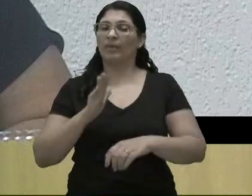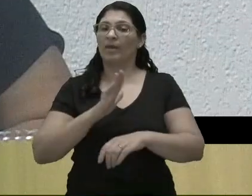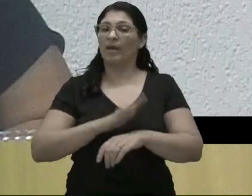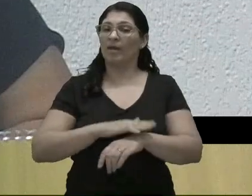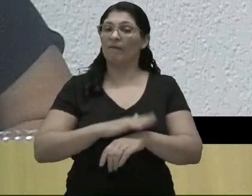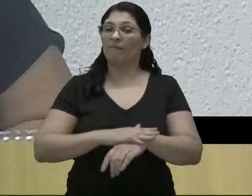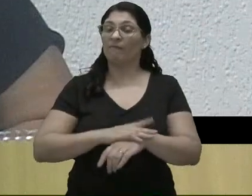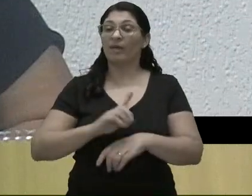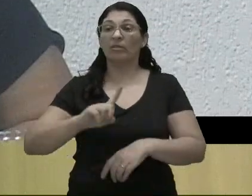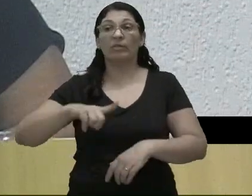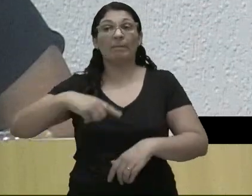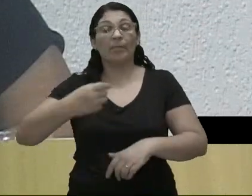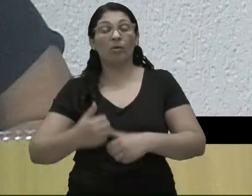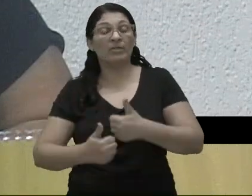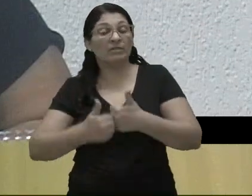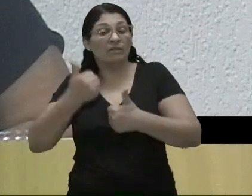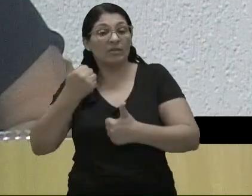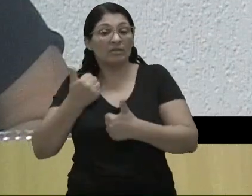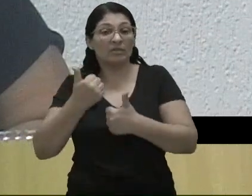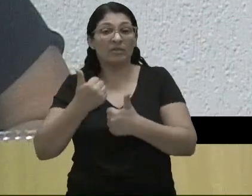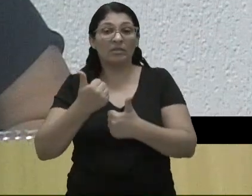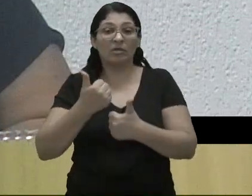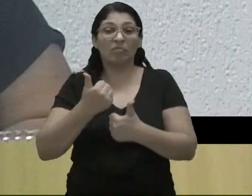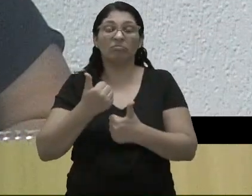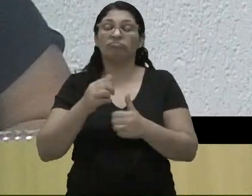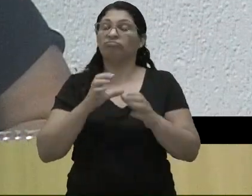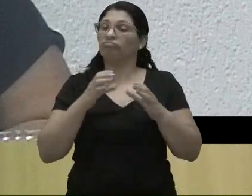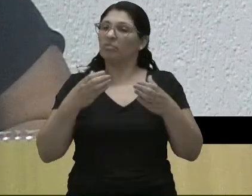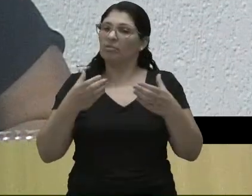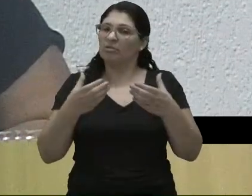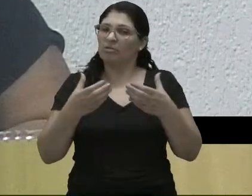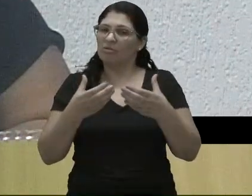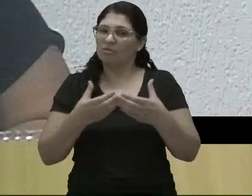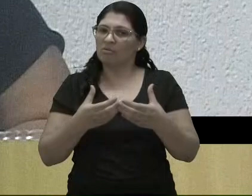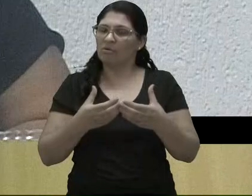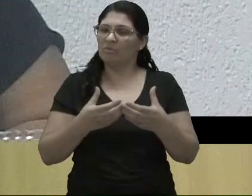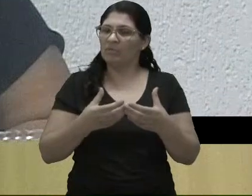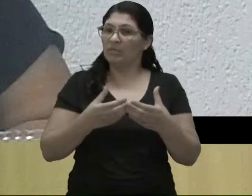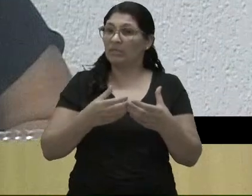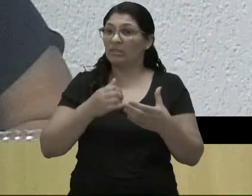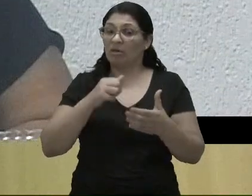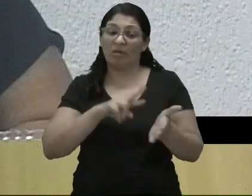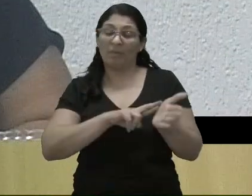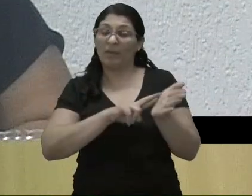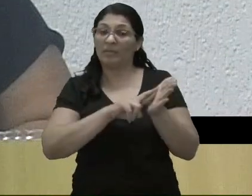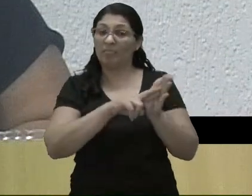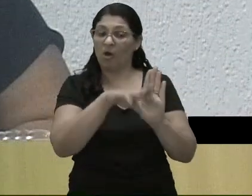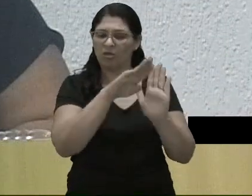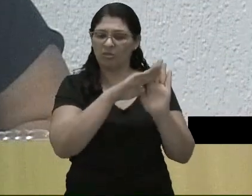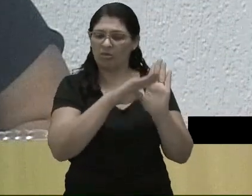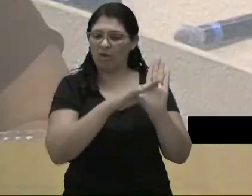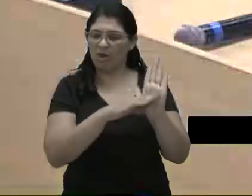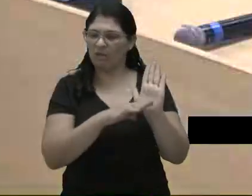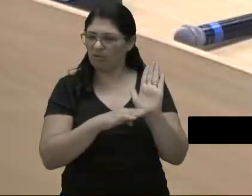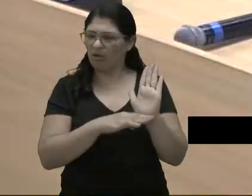após a avaliação, essa comissão, então, dá uma devolutiva para vocês através de um relatório.